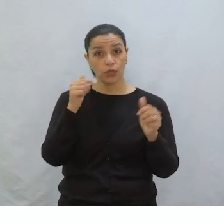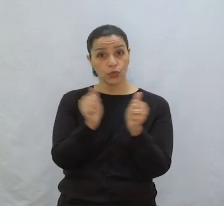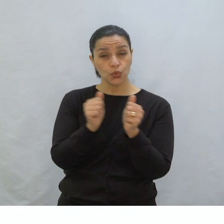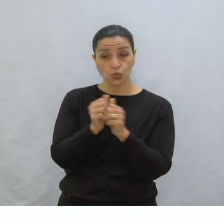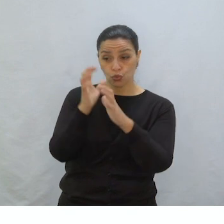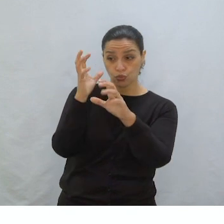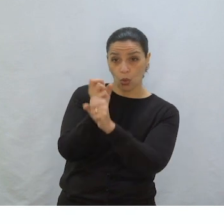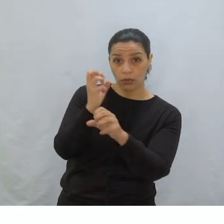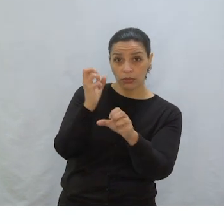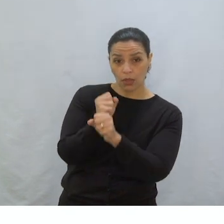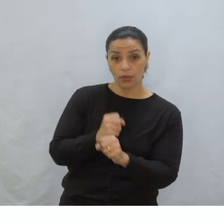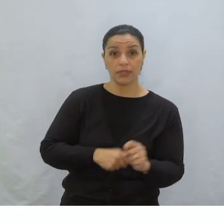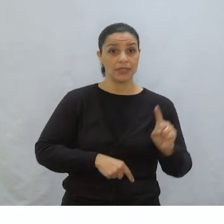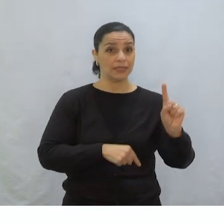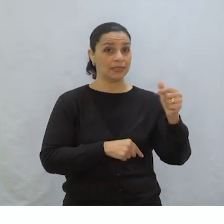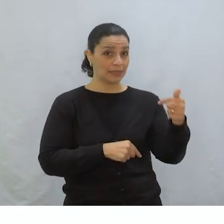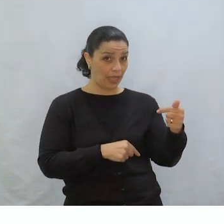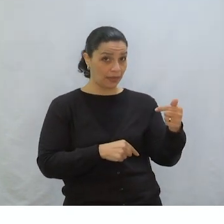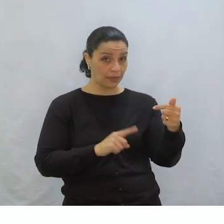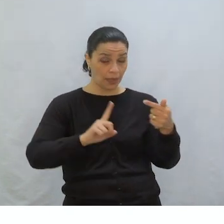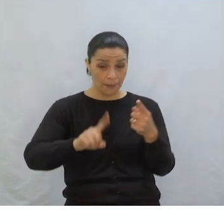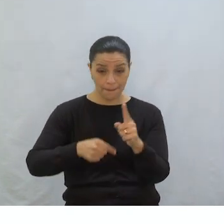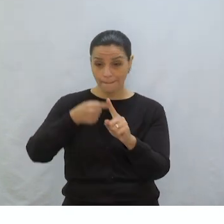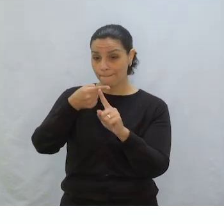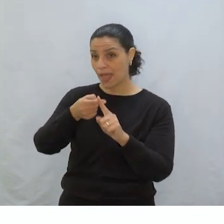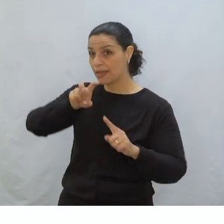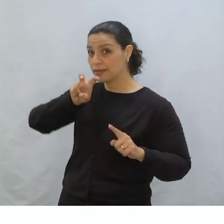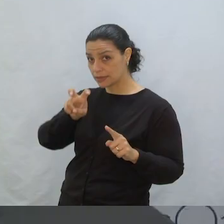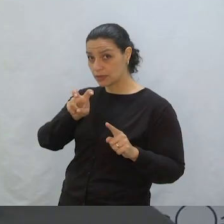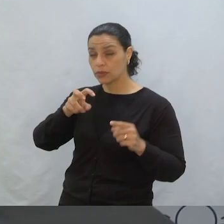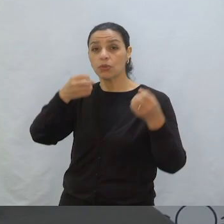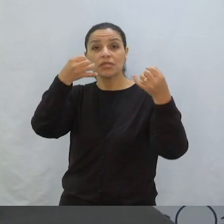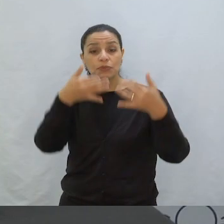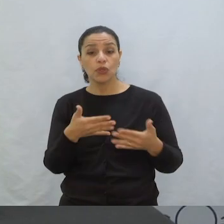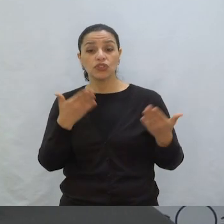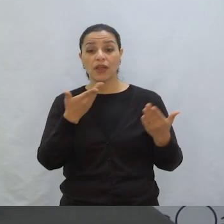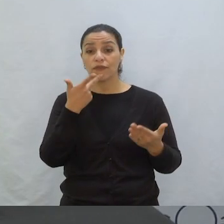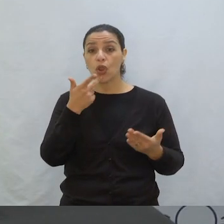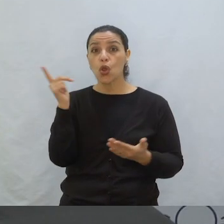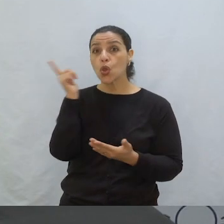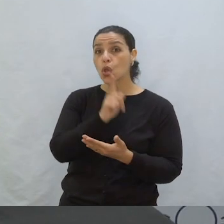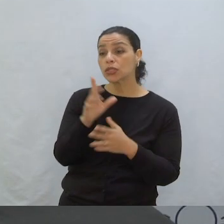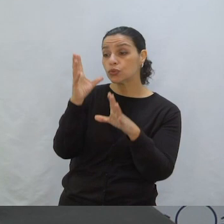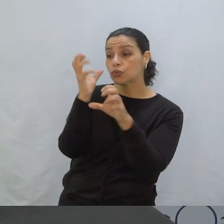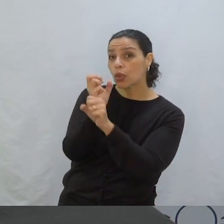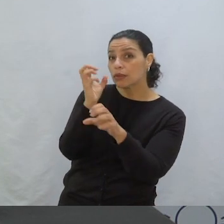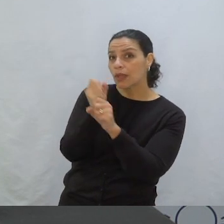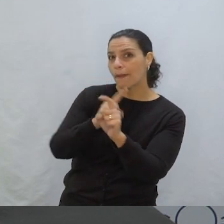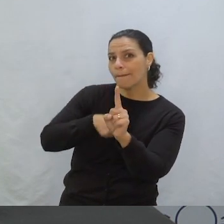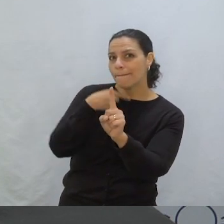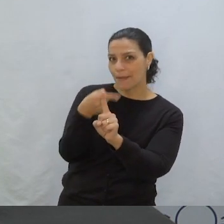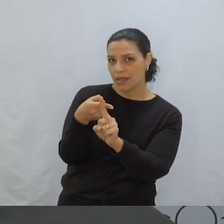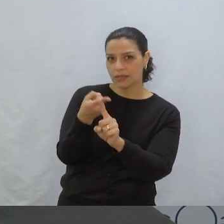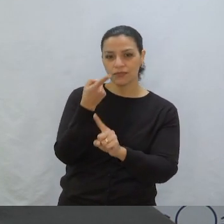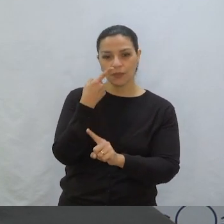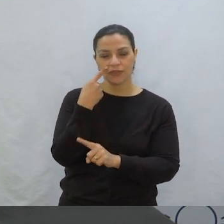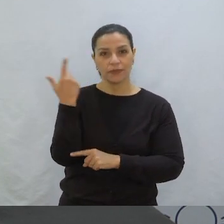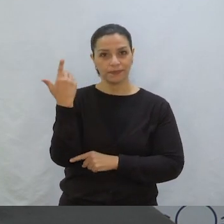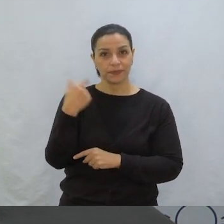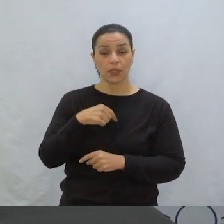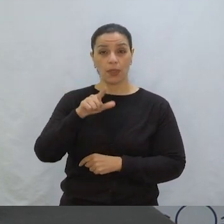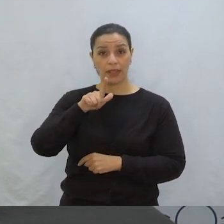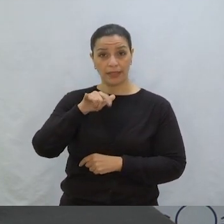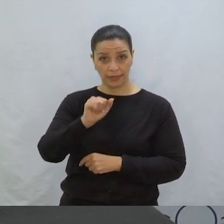porque nós vamos somar. Ó, ela ganhou mais 5. Então ali no problema já está dizendo que nós vamos somar. Então vamos